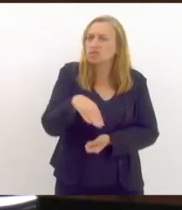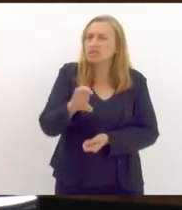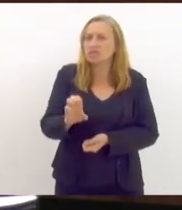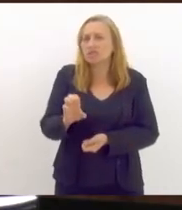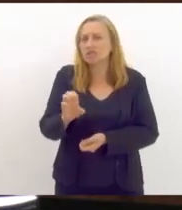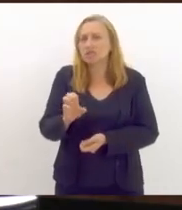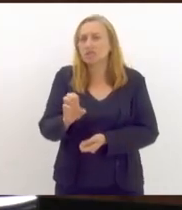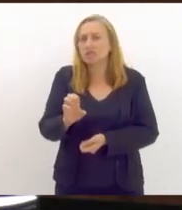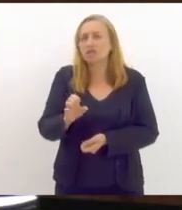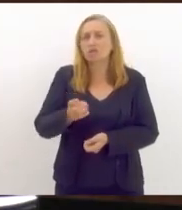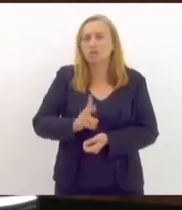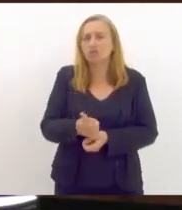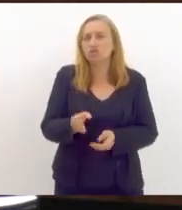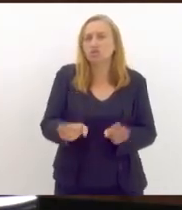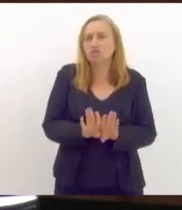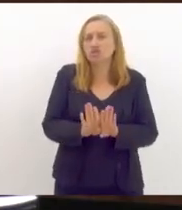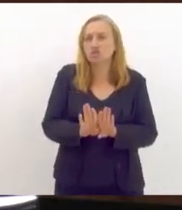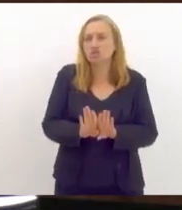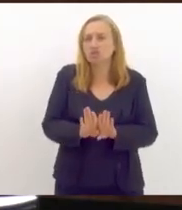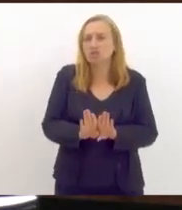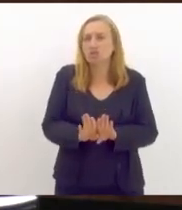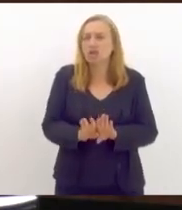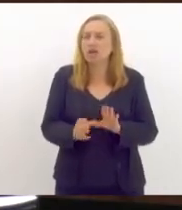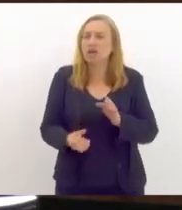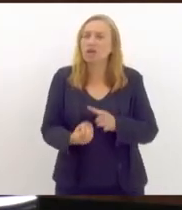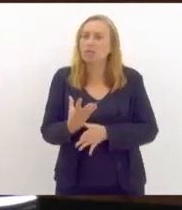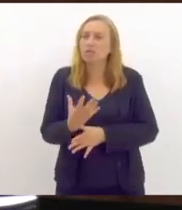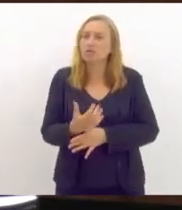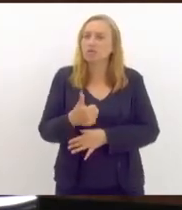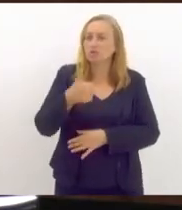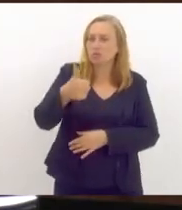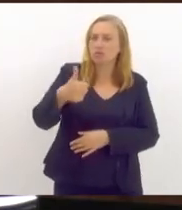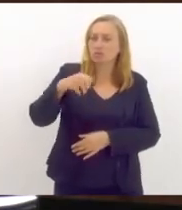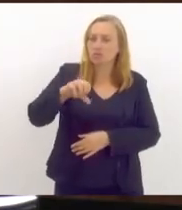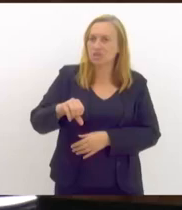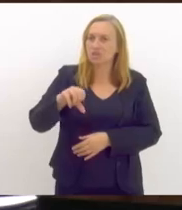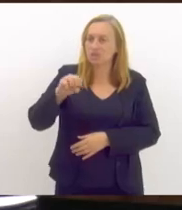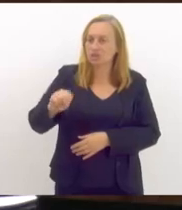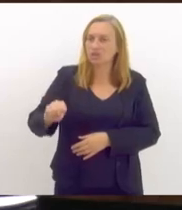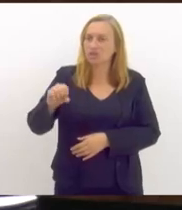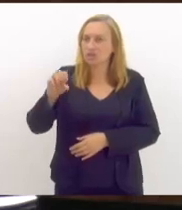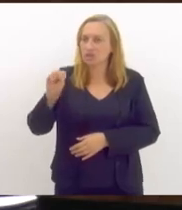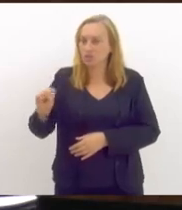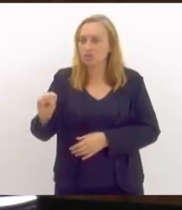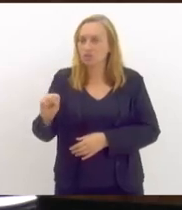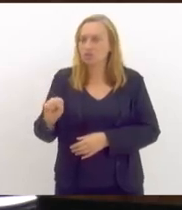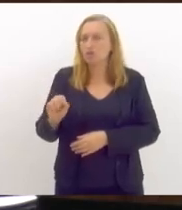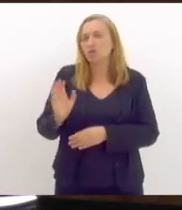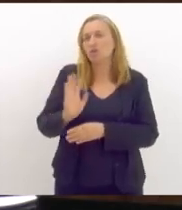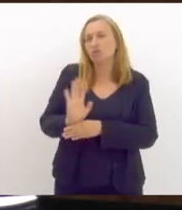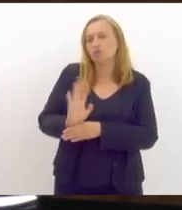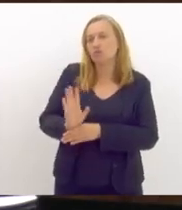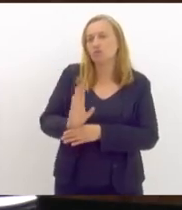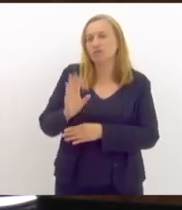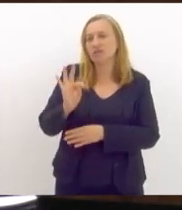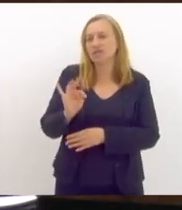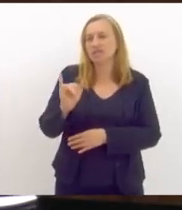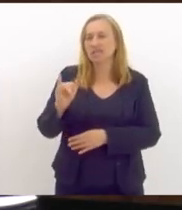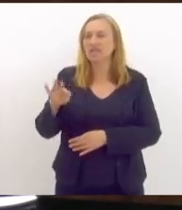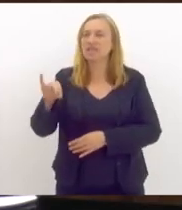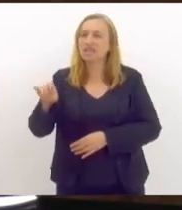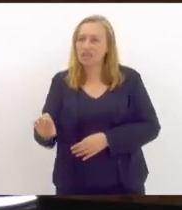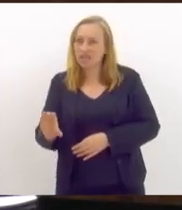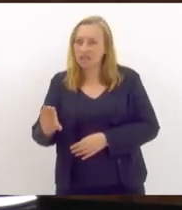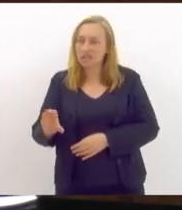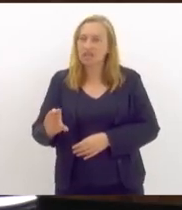fechado o último a produção a passar foi em 1998 com um filme Titanic Isso significa que